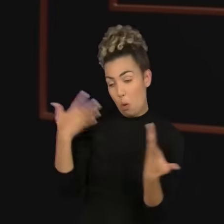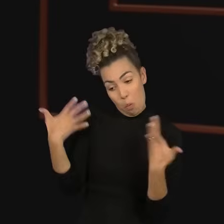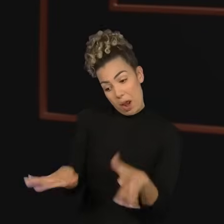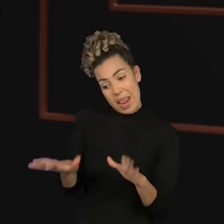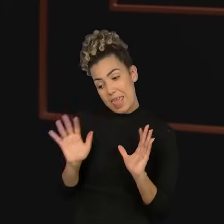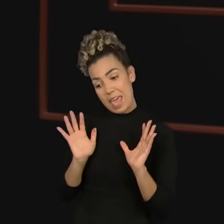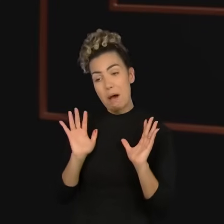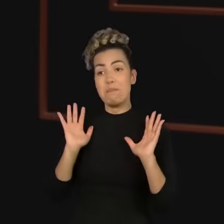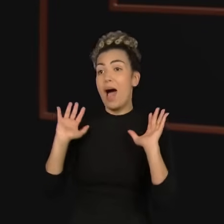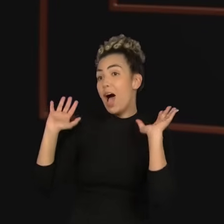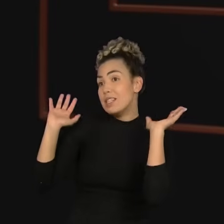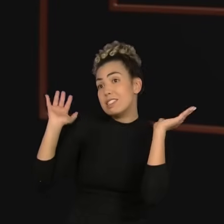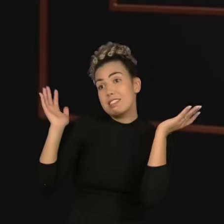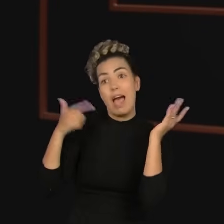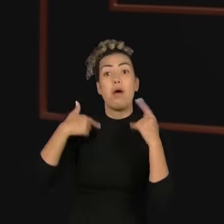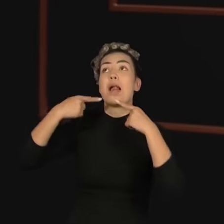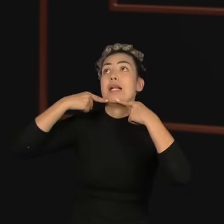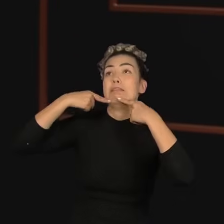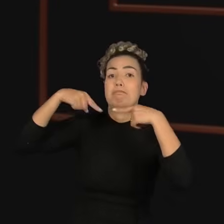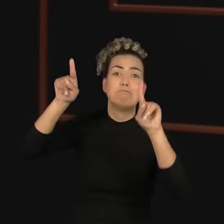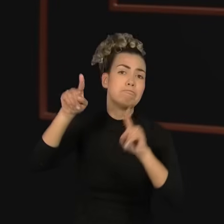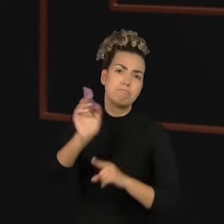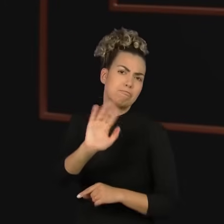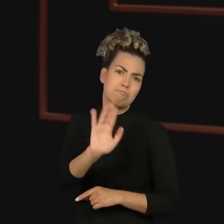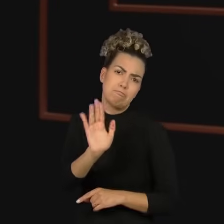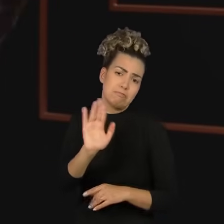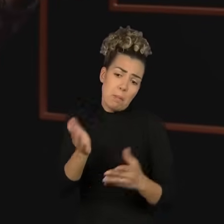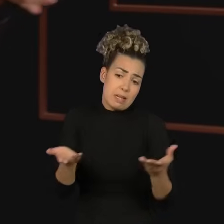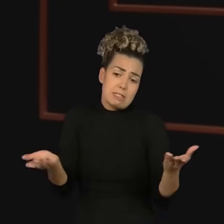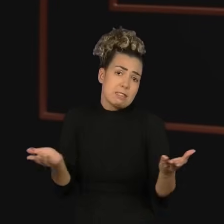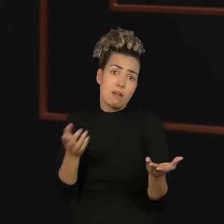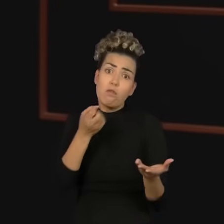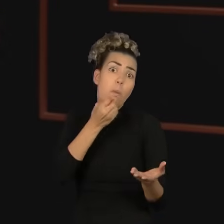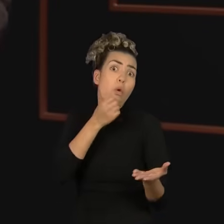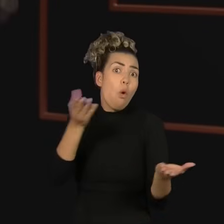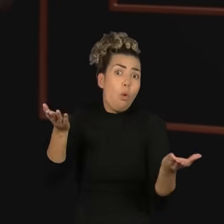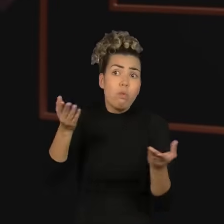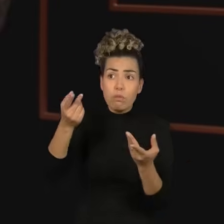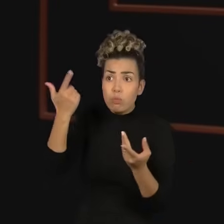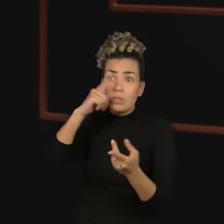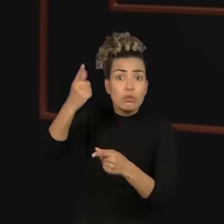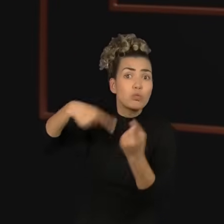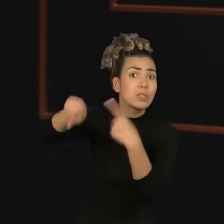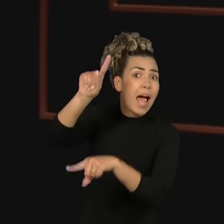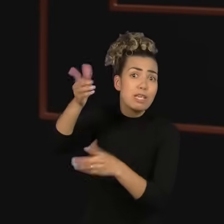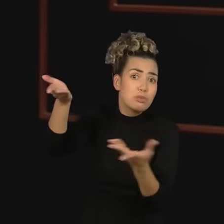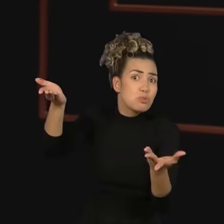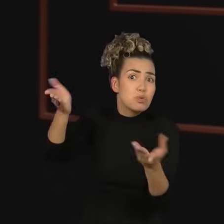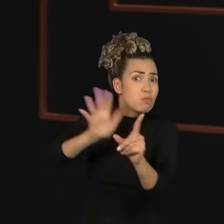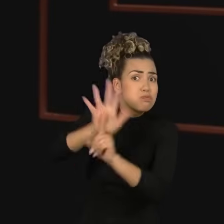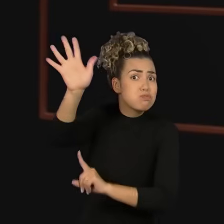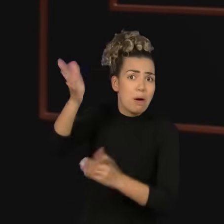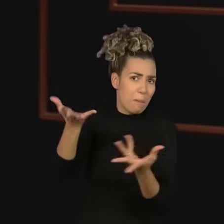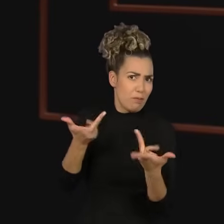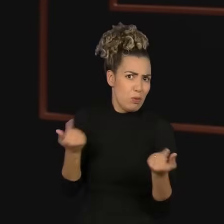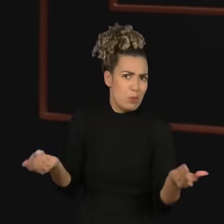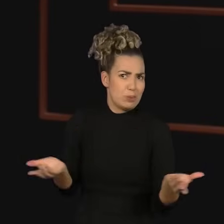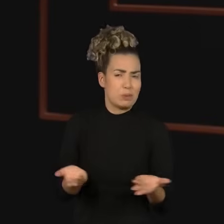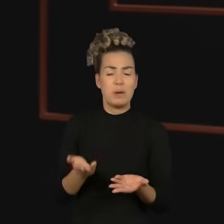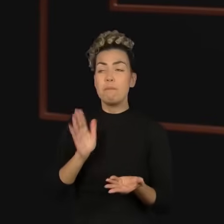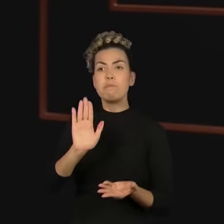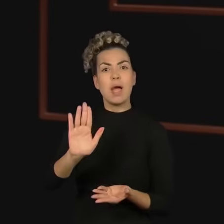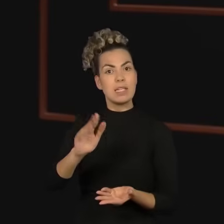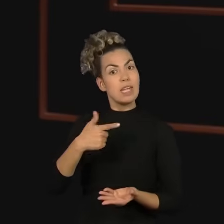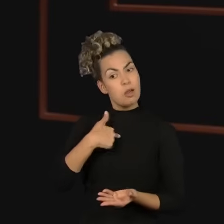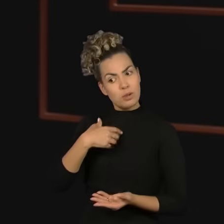né, coisas que eles inventavam eram muito boas. Sei lá, fez sucesso. Falei, não, maravilhoso, né? Eu nunca me senti